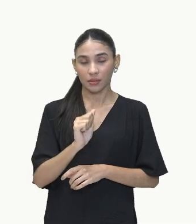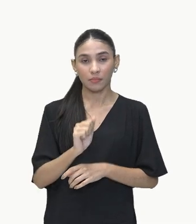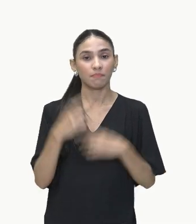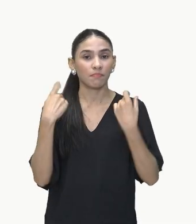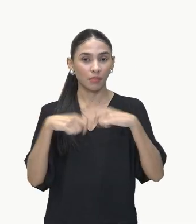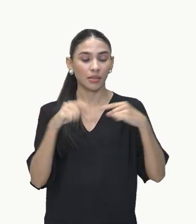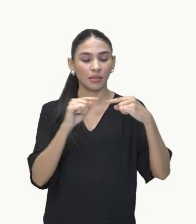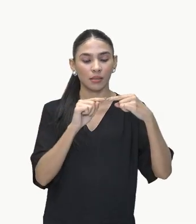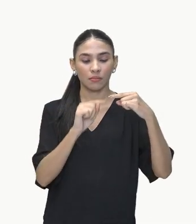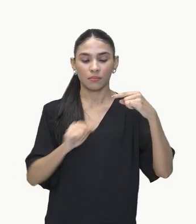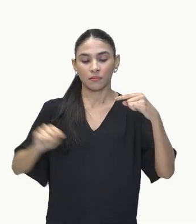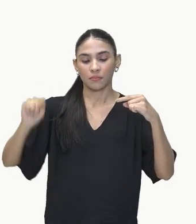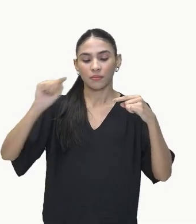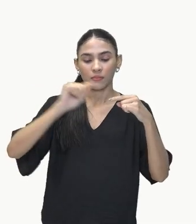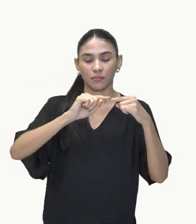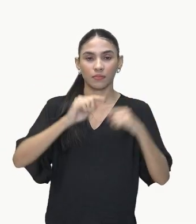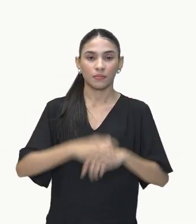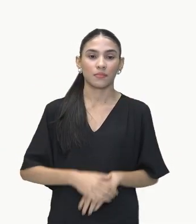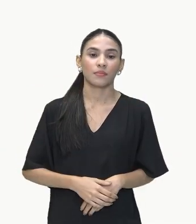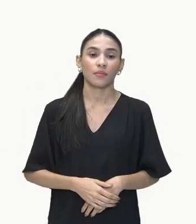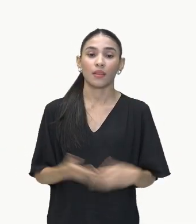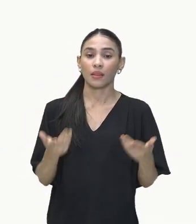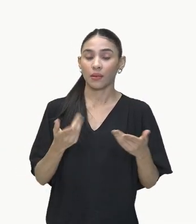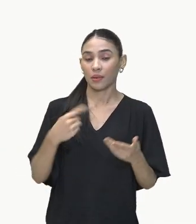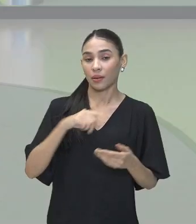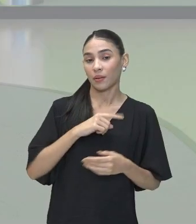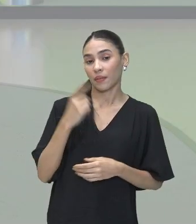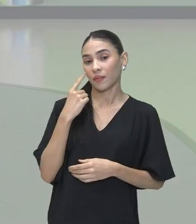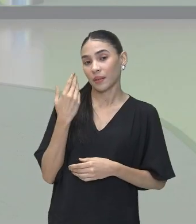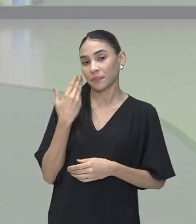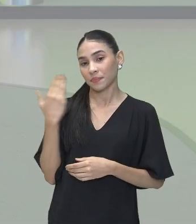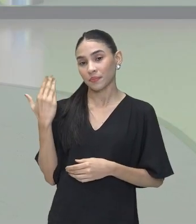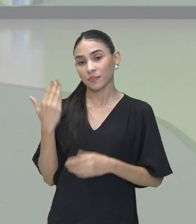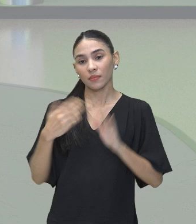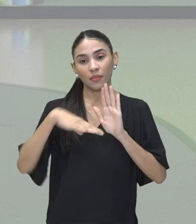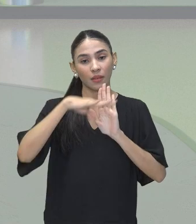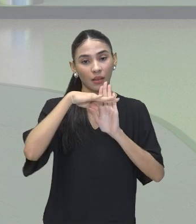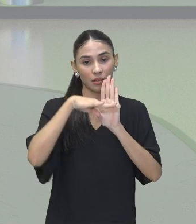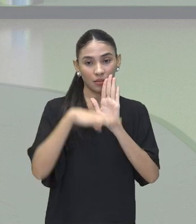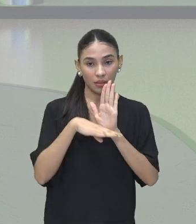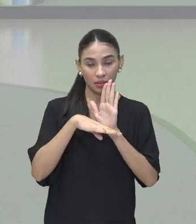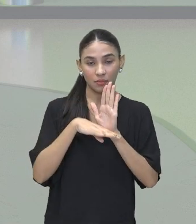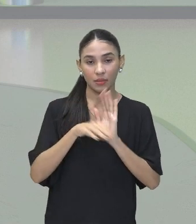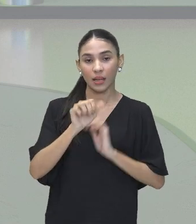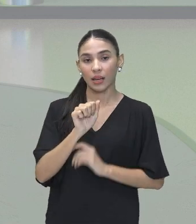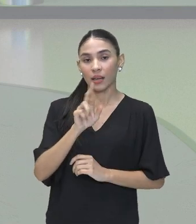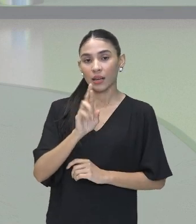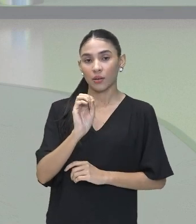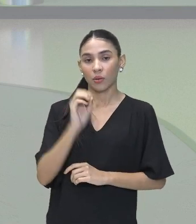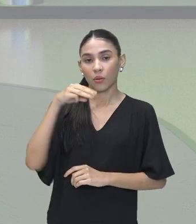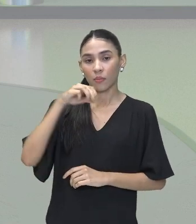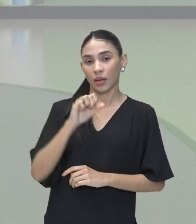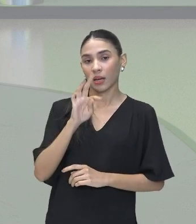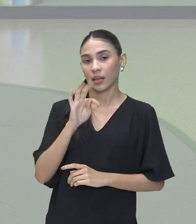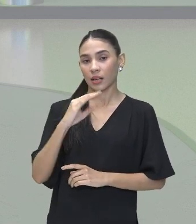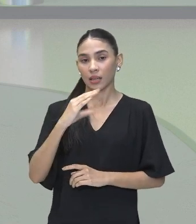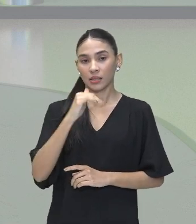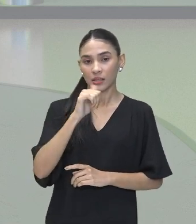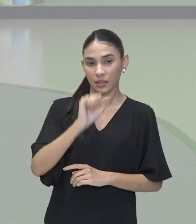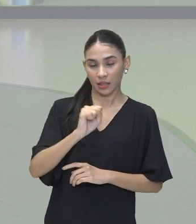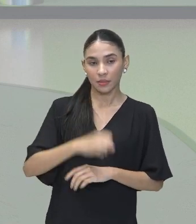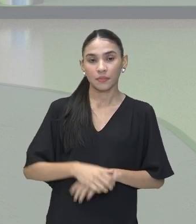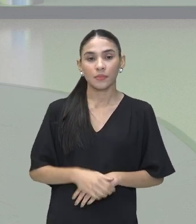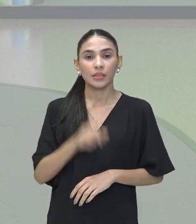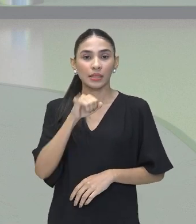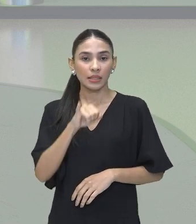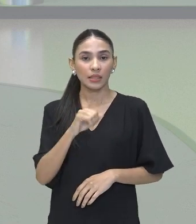ser desse jeito. E agora nós vamos ver a classificação das cadeias aromáticas. Se a cadeia aromática só